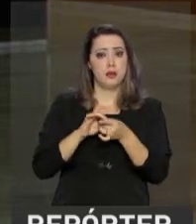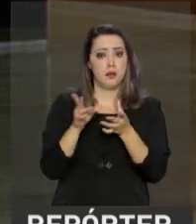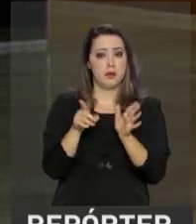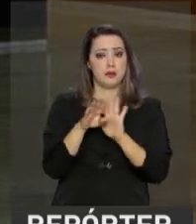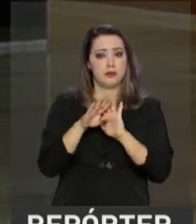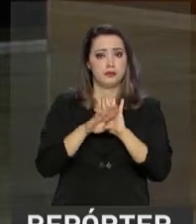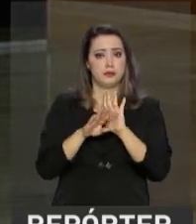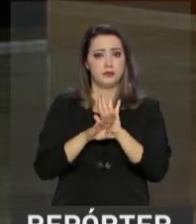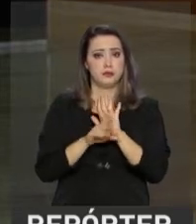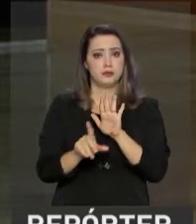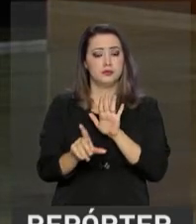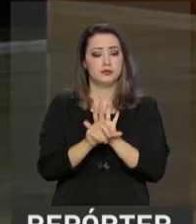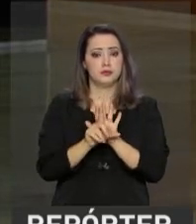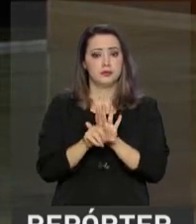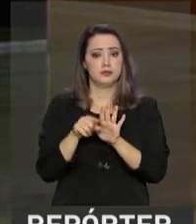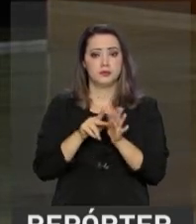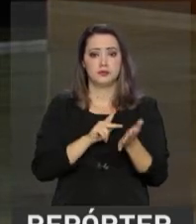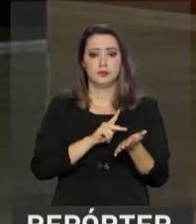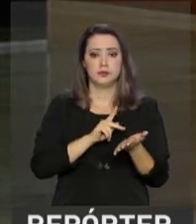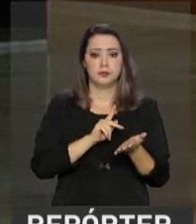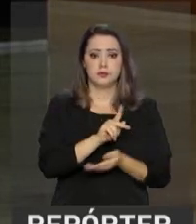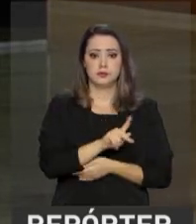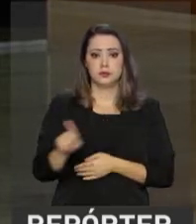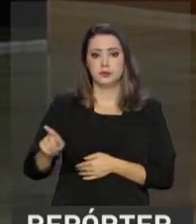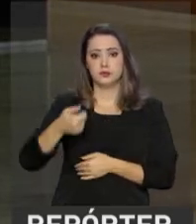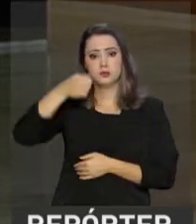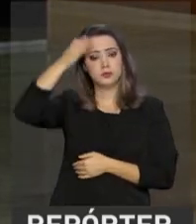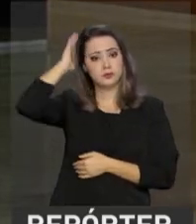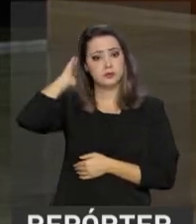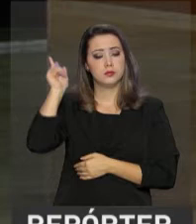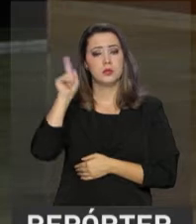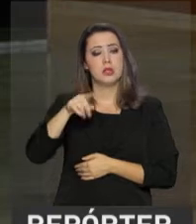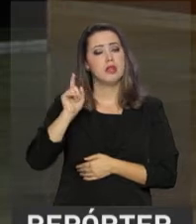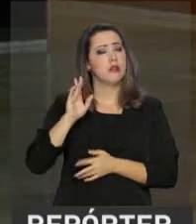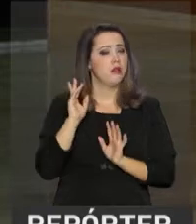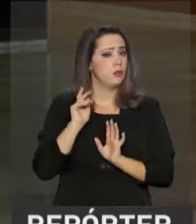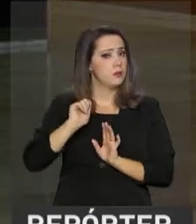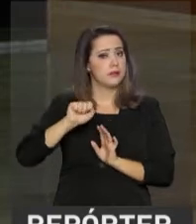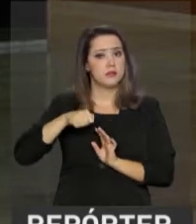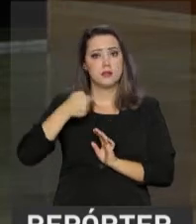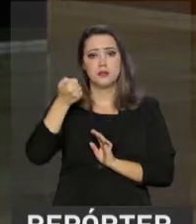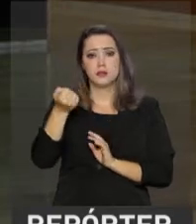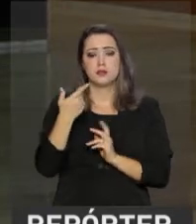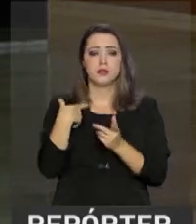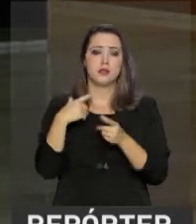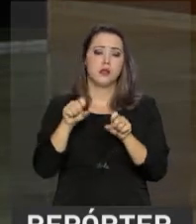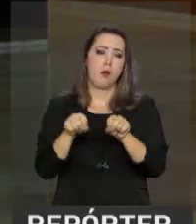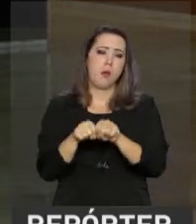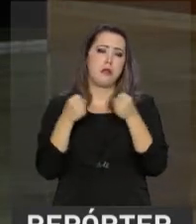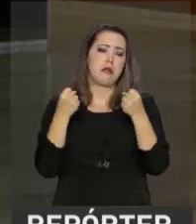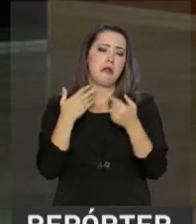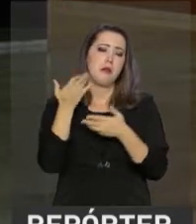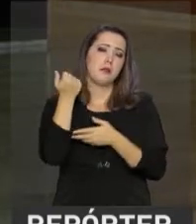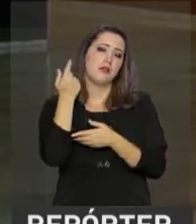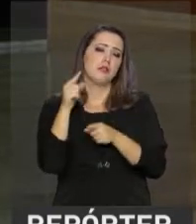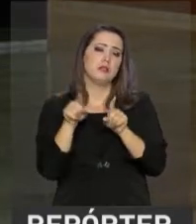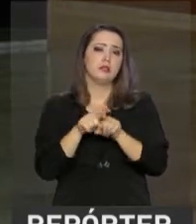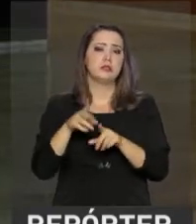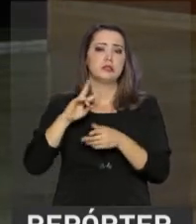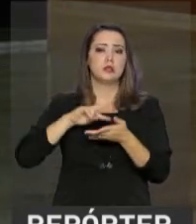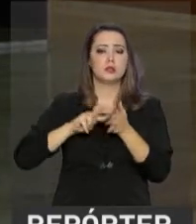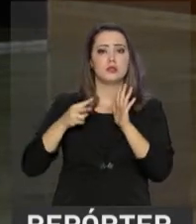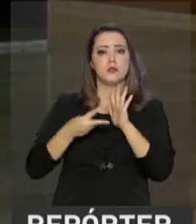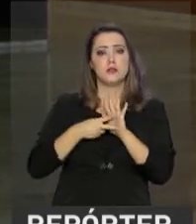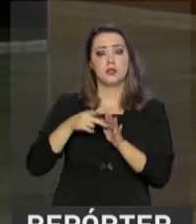projeto de lei desta lei pelo presidente michel temer é um ato simbólico e acaba quebrando um paradigma aquele que